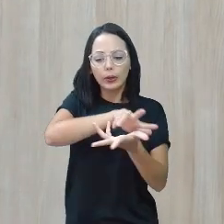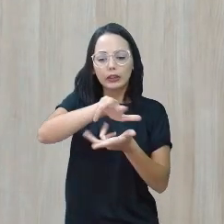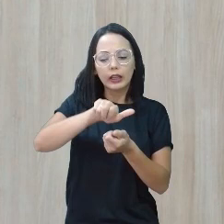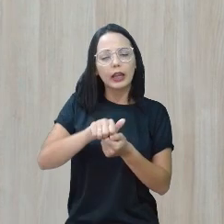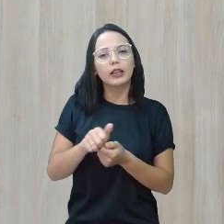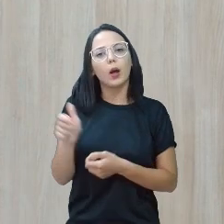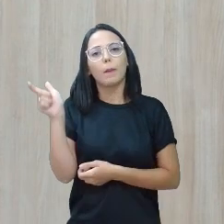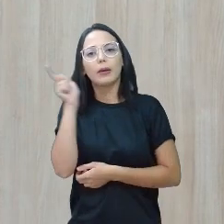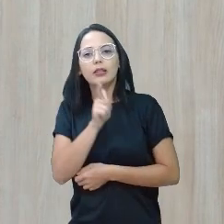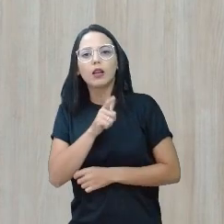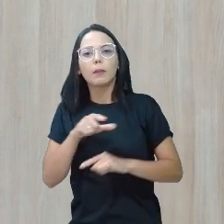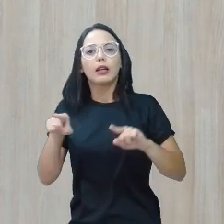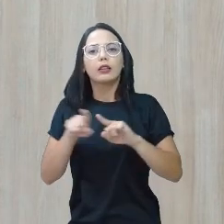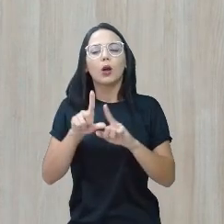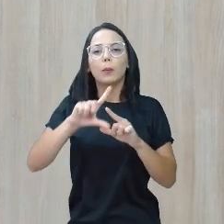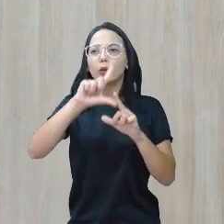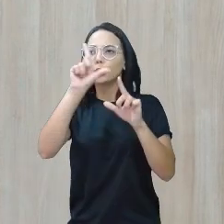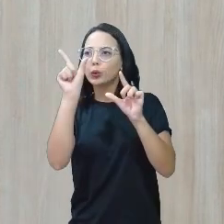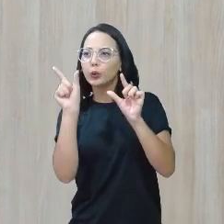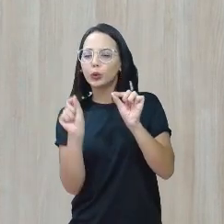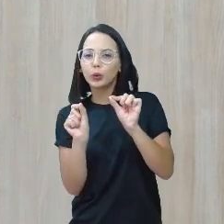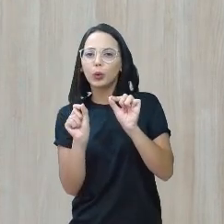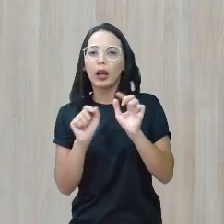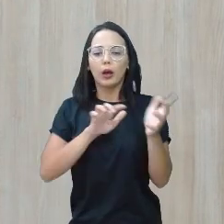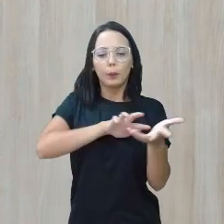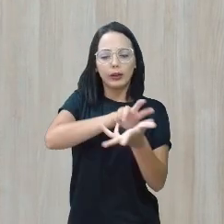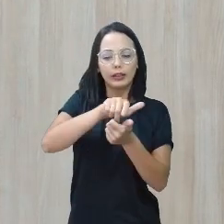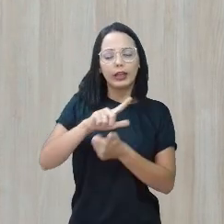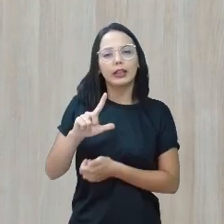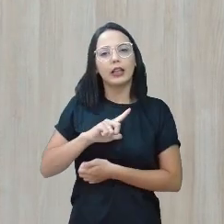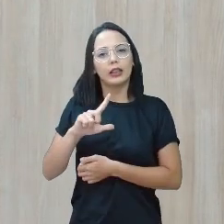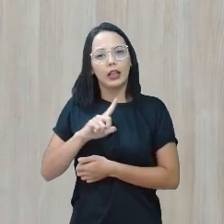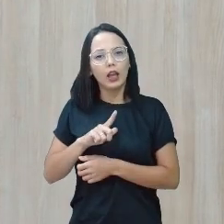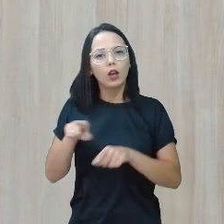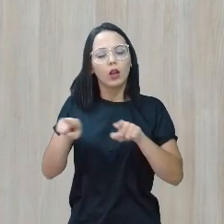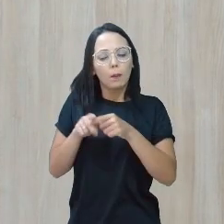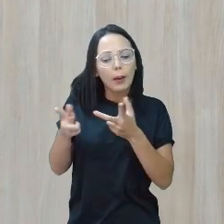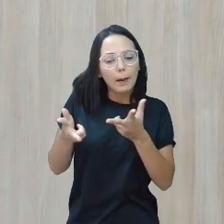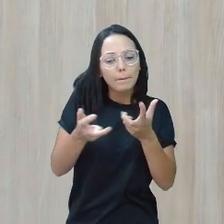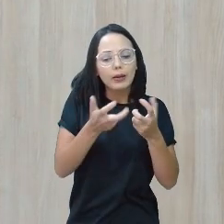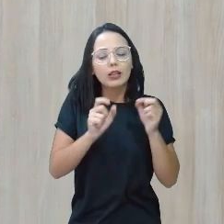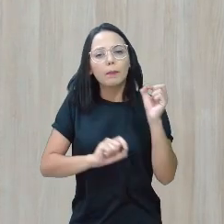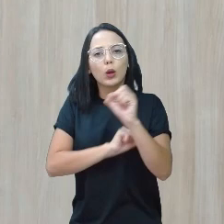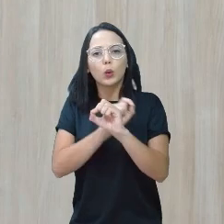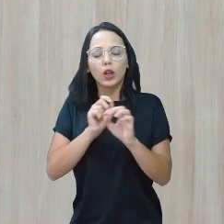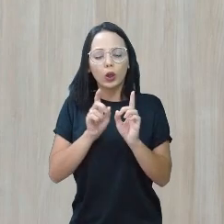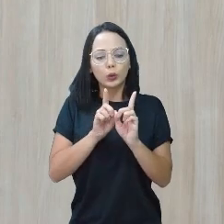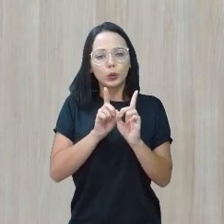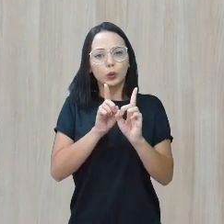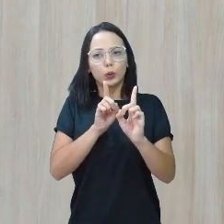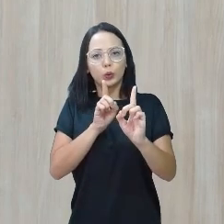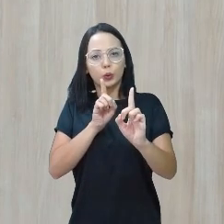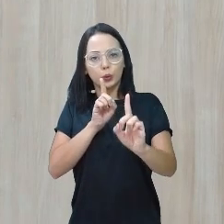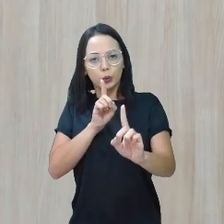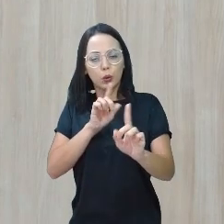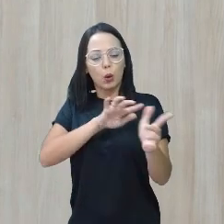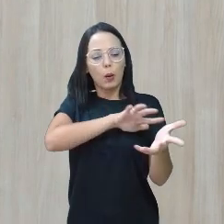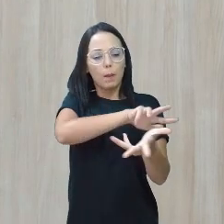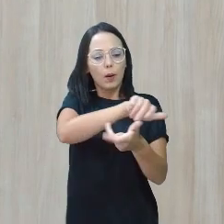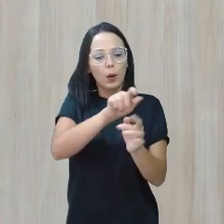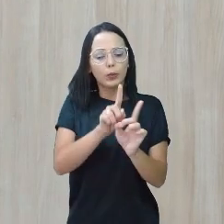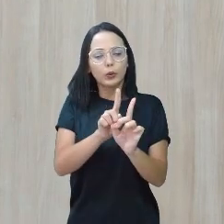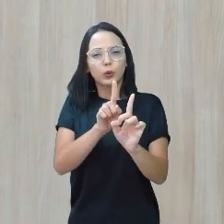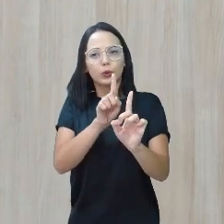gente consegue ver as luas que cada um desses planetas tem, a gente consegue ver a distância que se tem